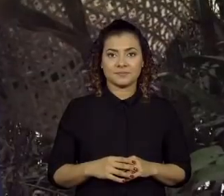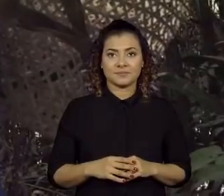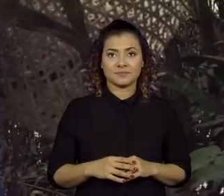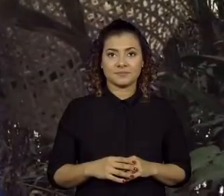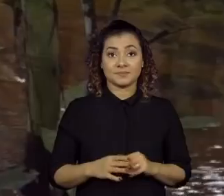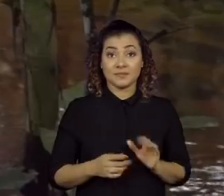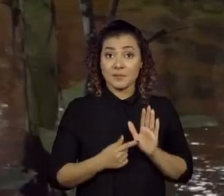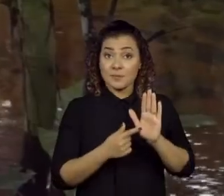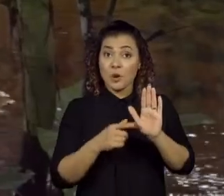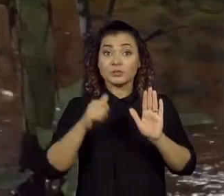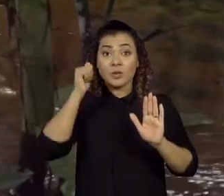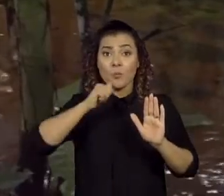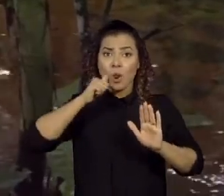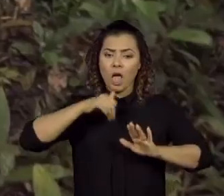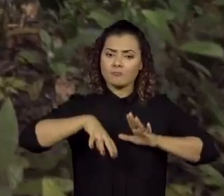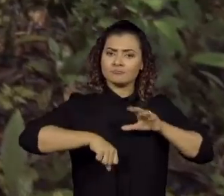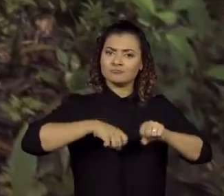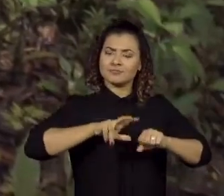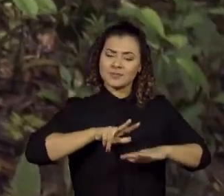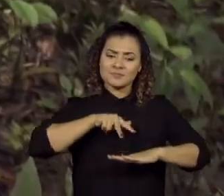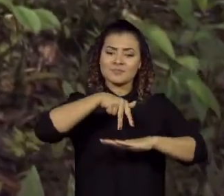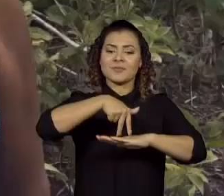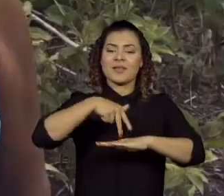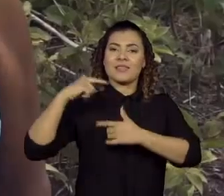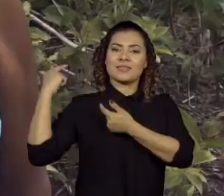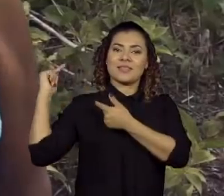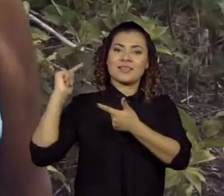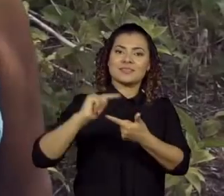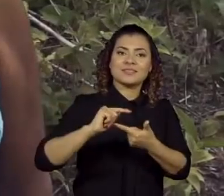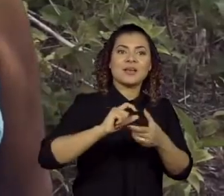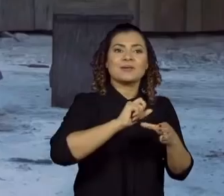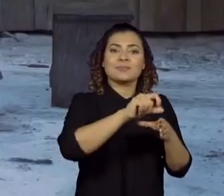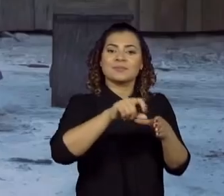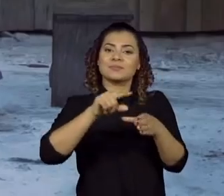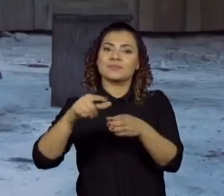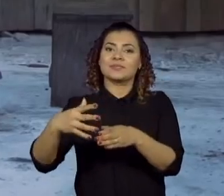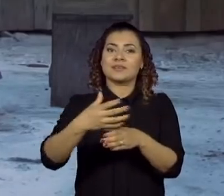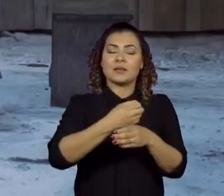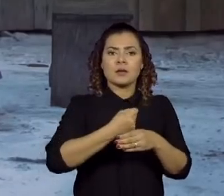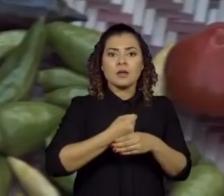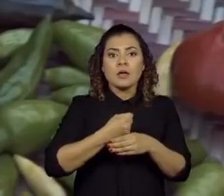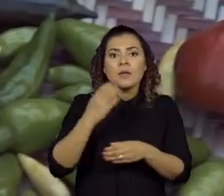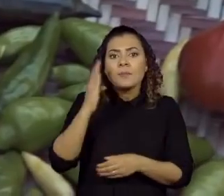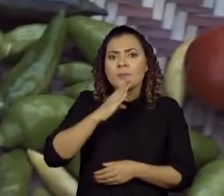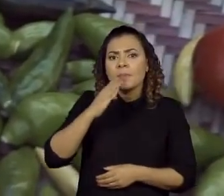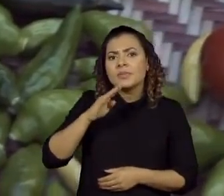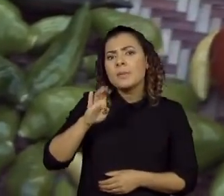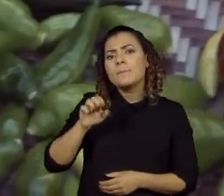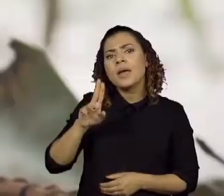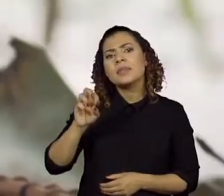A presença feminina na tradição milenar de cultivo da pimenta baniwa.